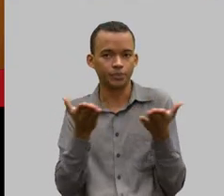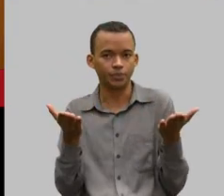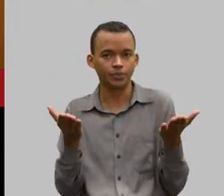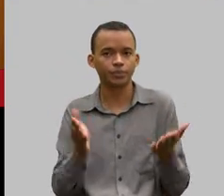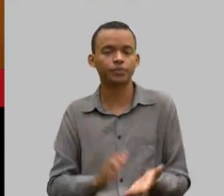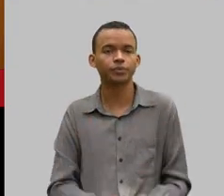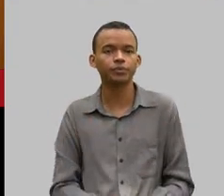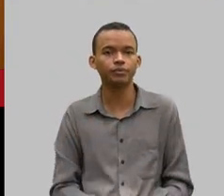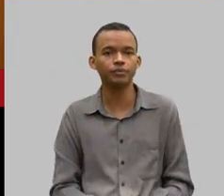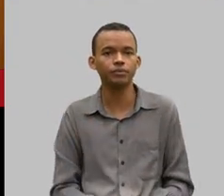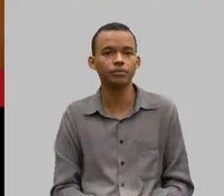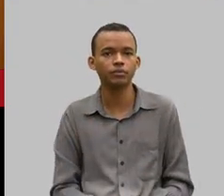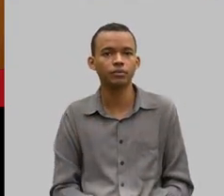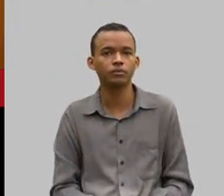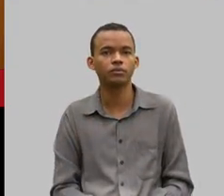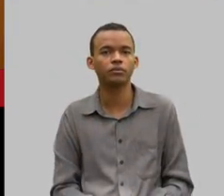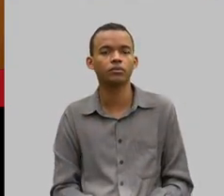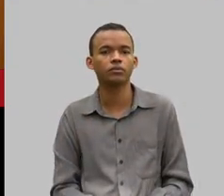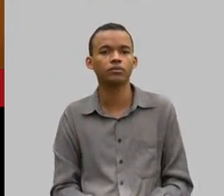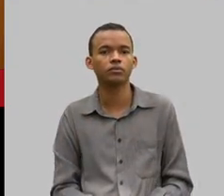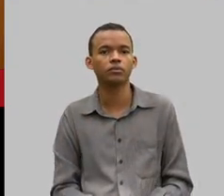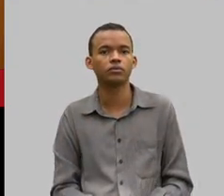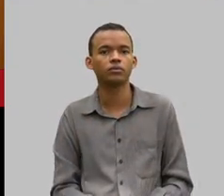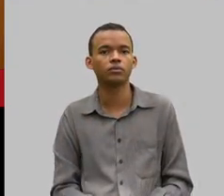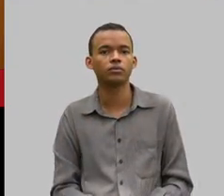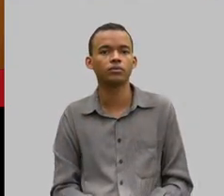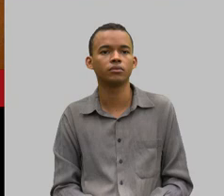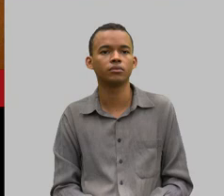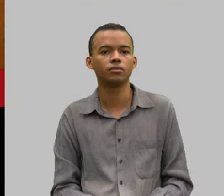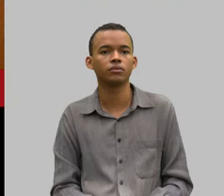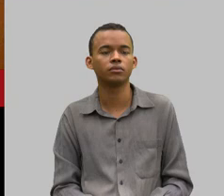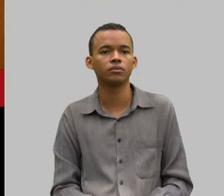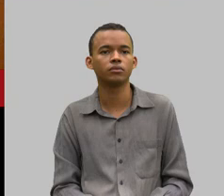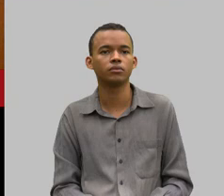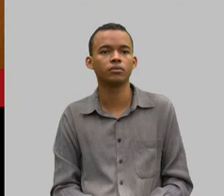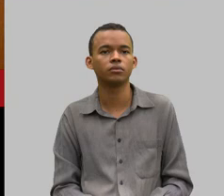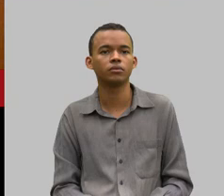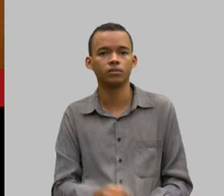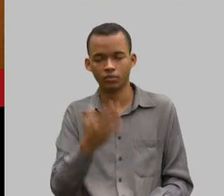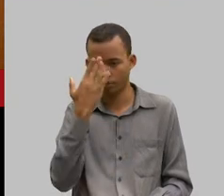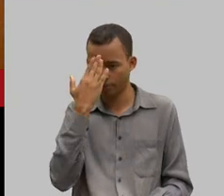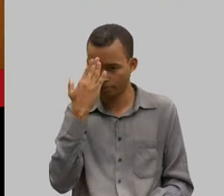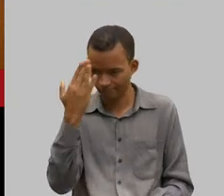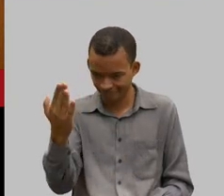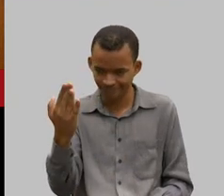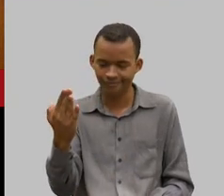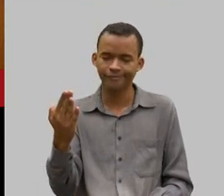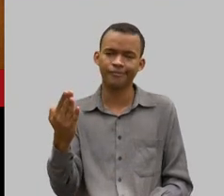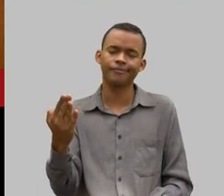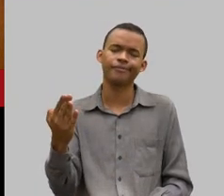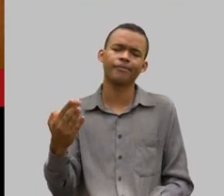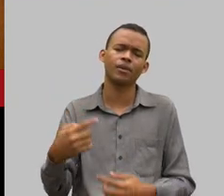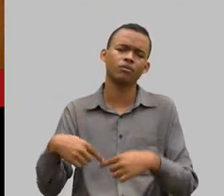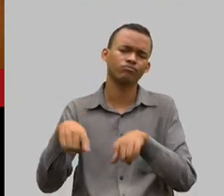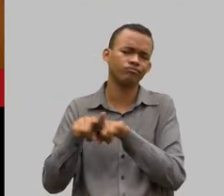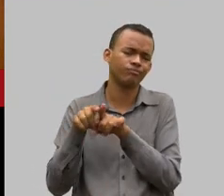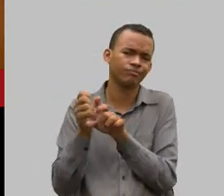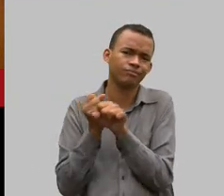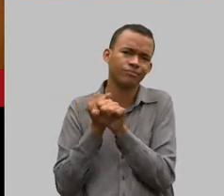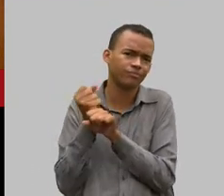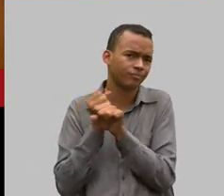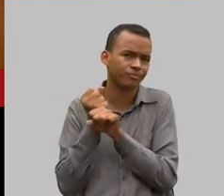colegas secretário Gustavo ladares amig Rael amigo Rafael obrigado companheiro de longa data Leal também